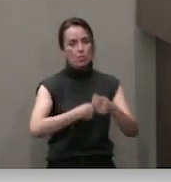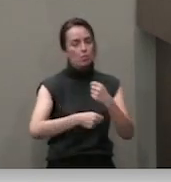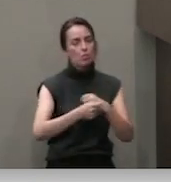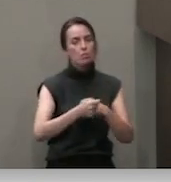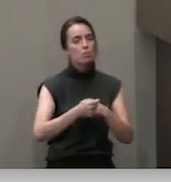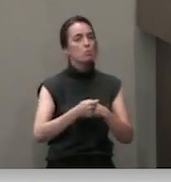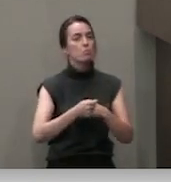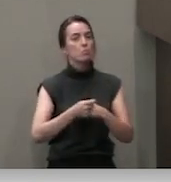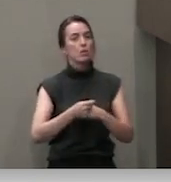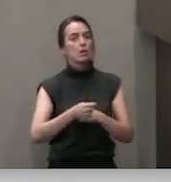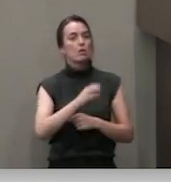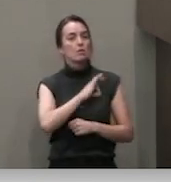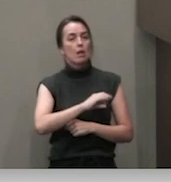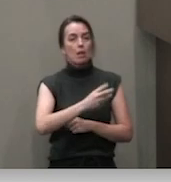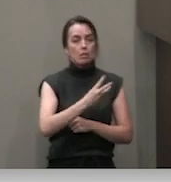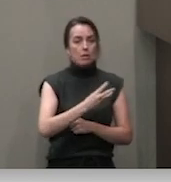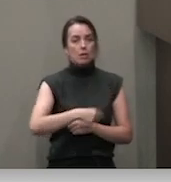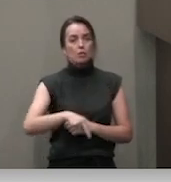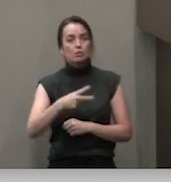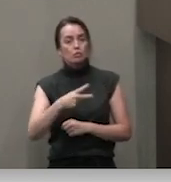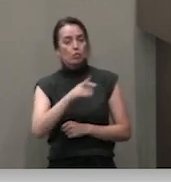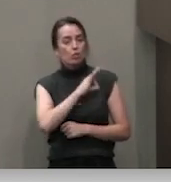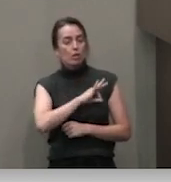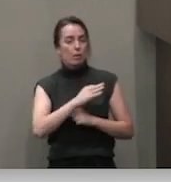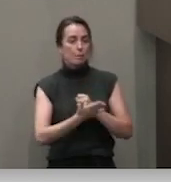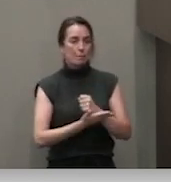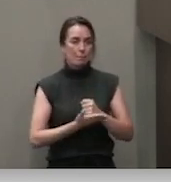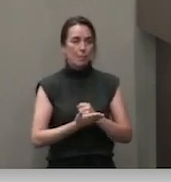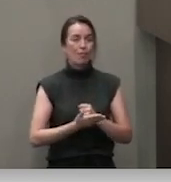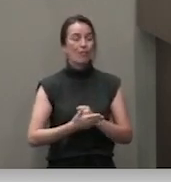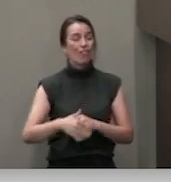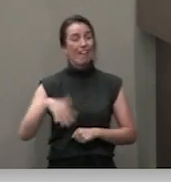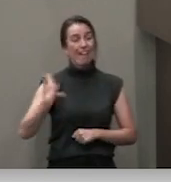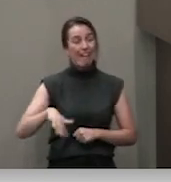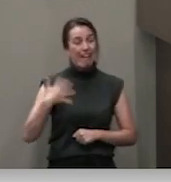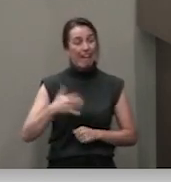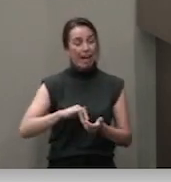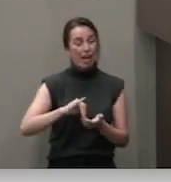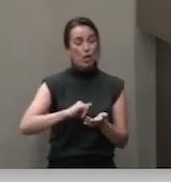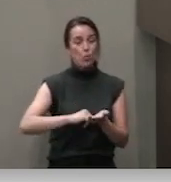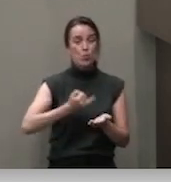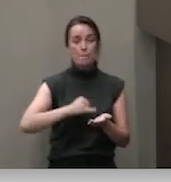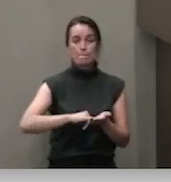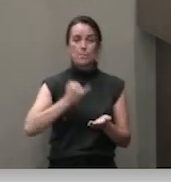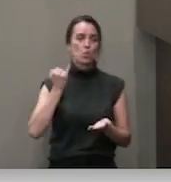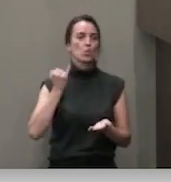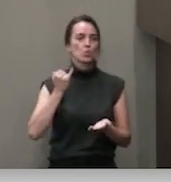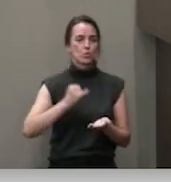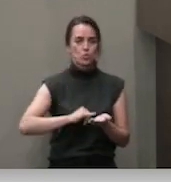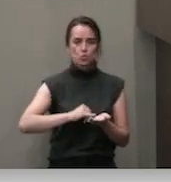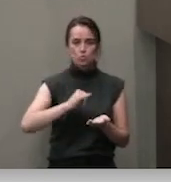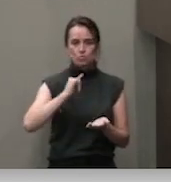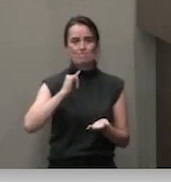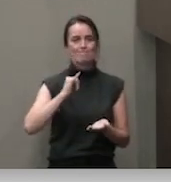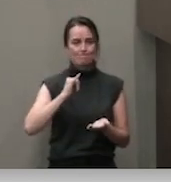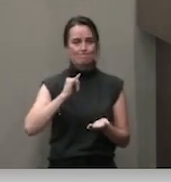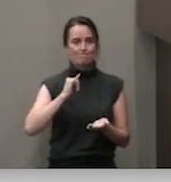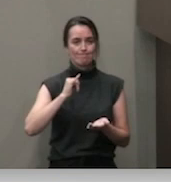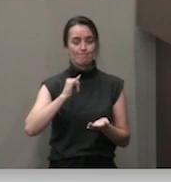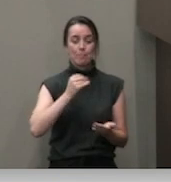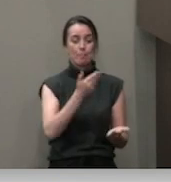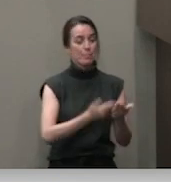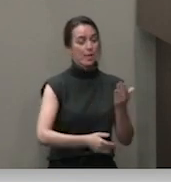salários mínimos irá ficar mais caro a sua Carga Tributária irá pagar mais impostos como perdendo